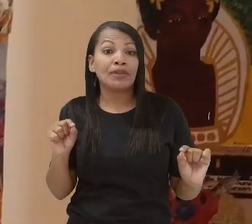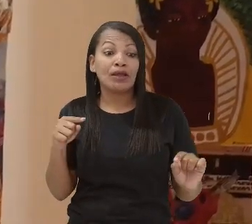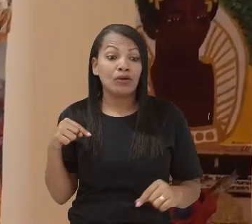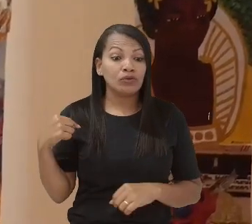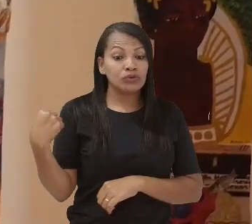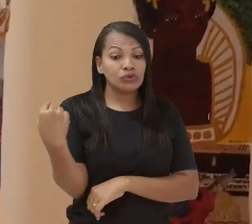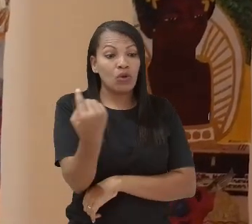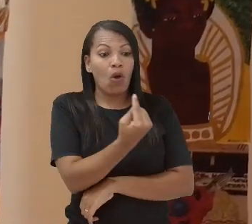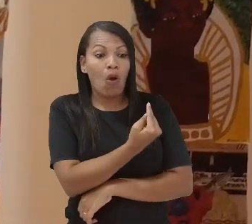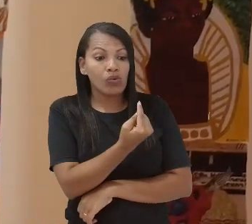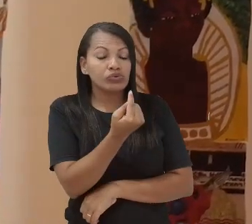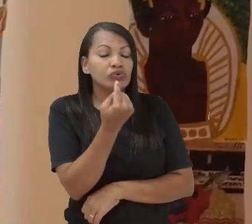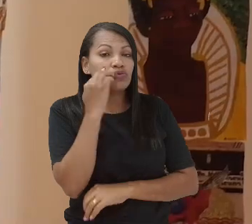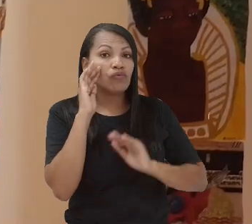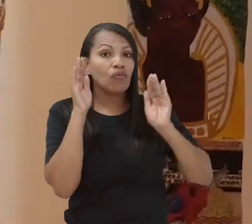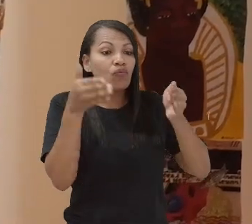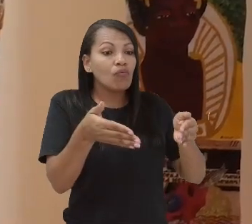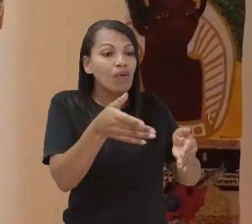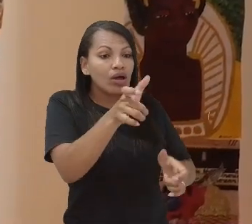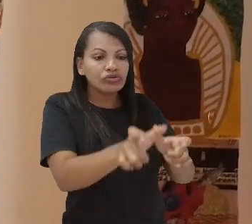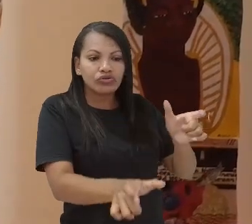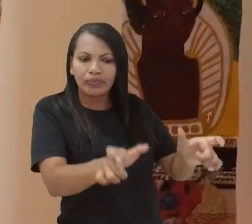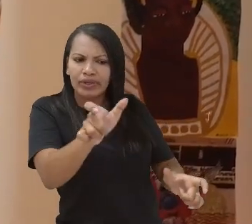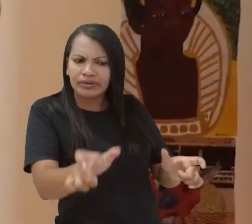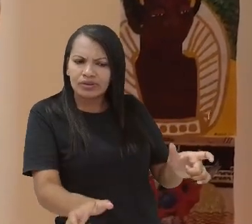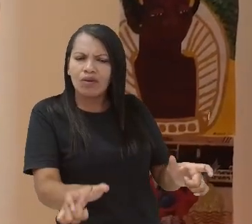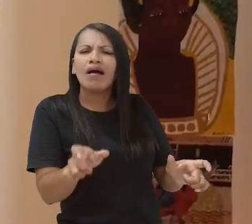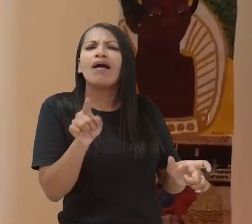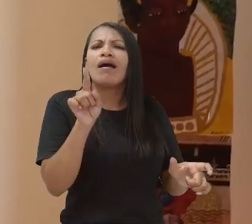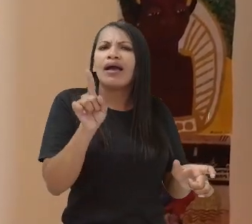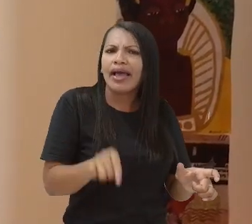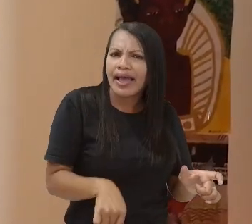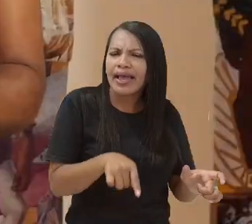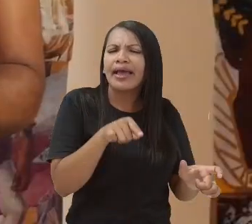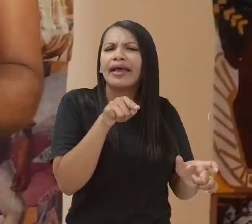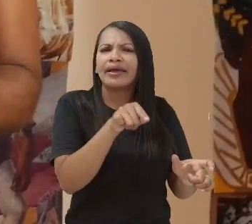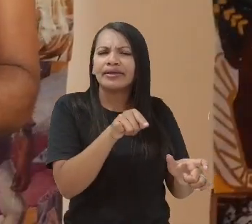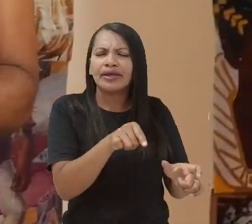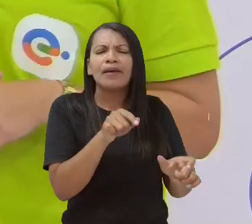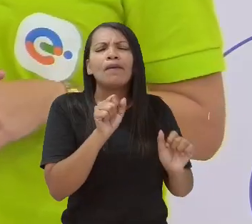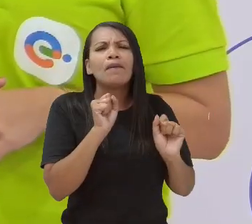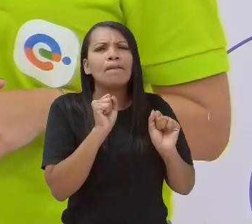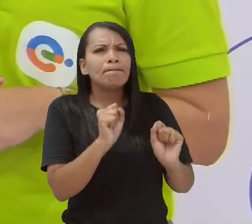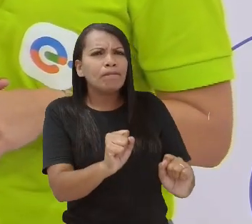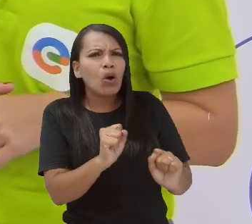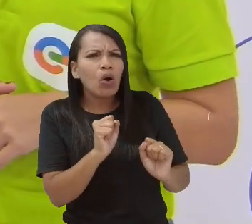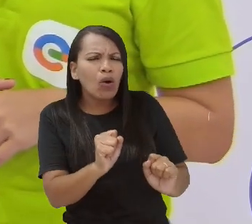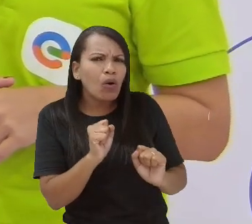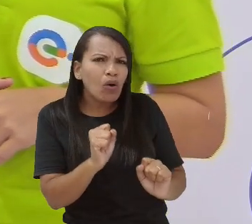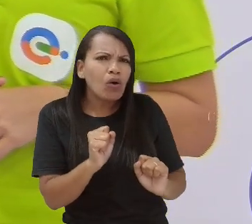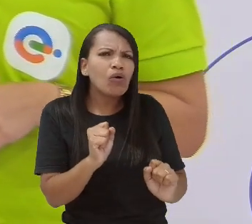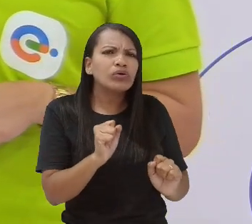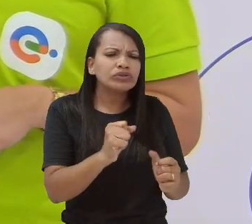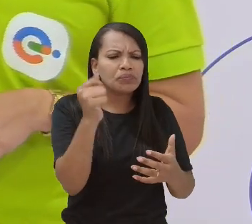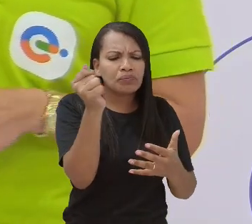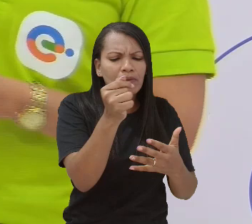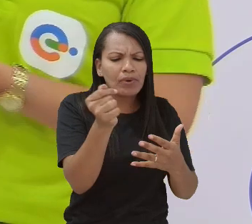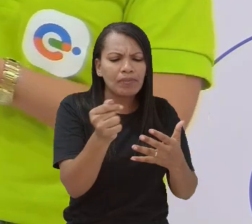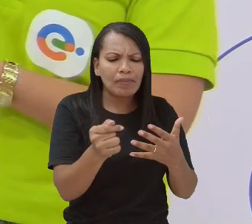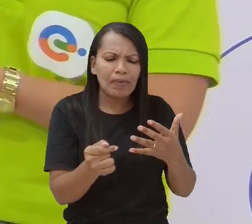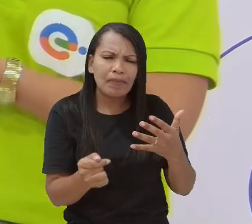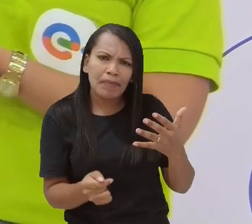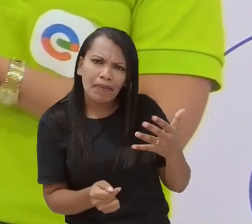nosso público quem vai estar renovando, né, vários pontos em que a